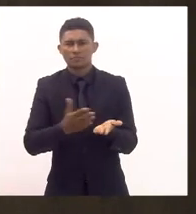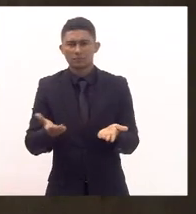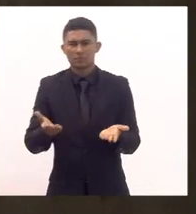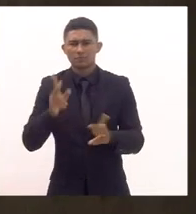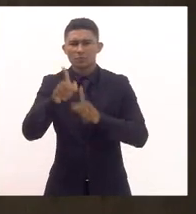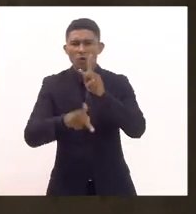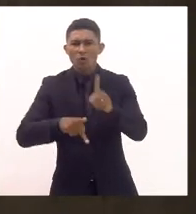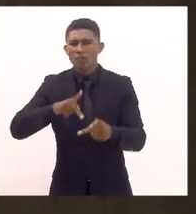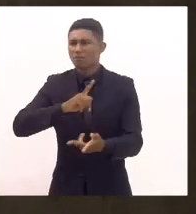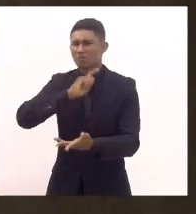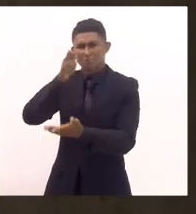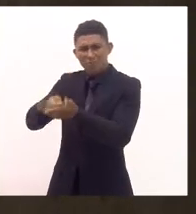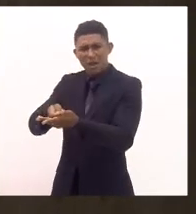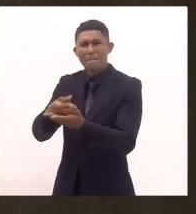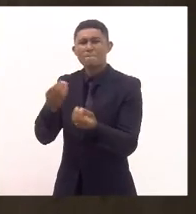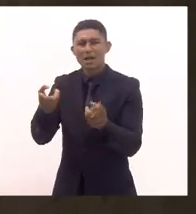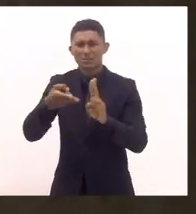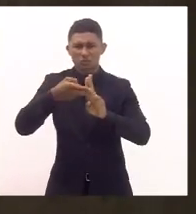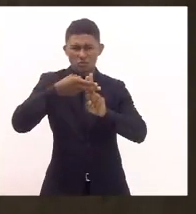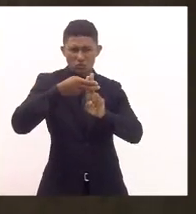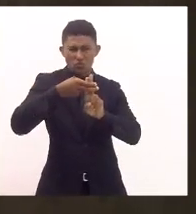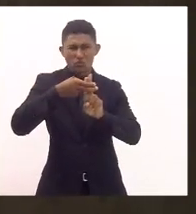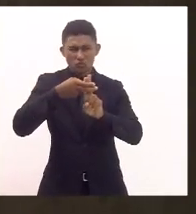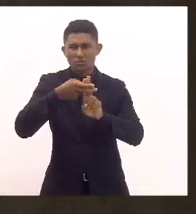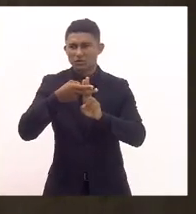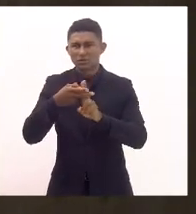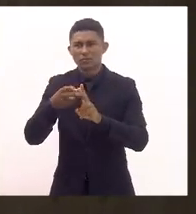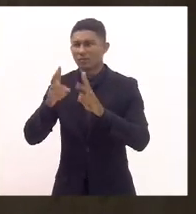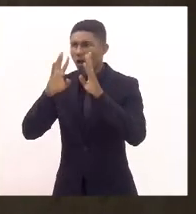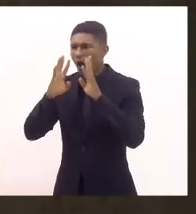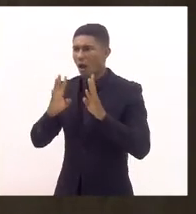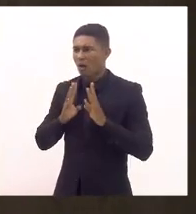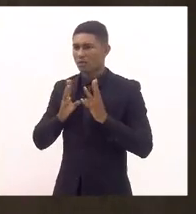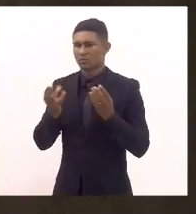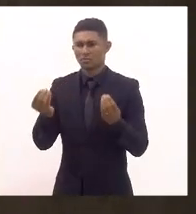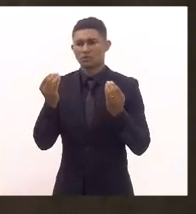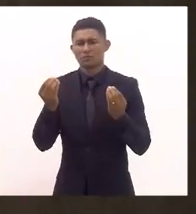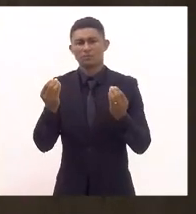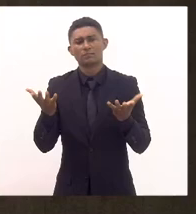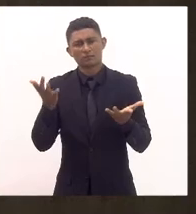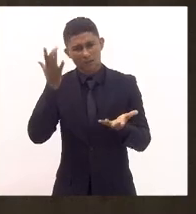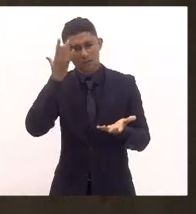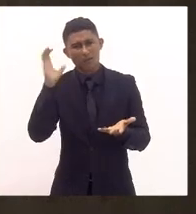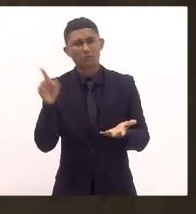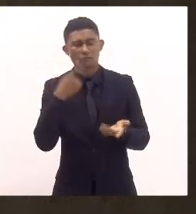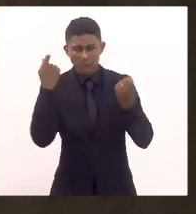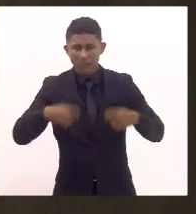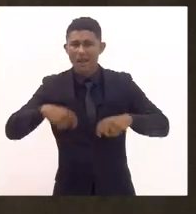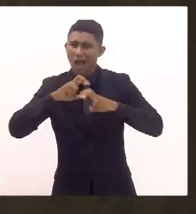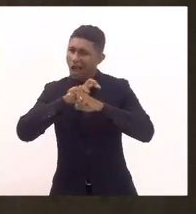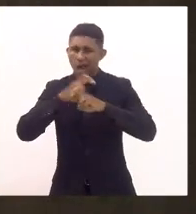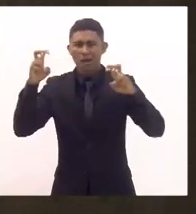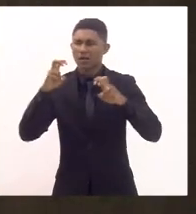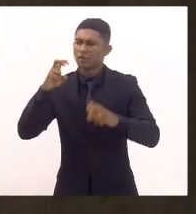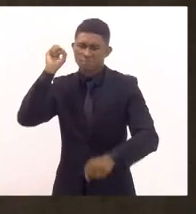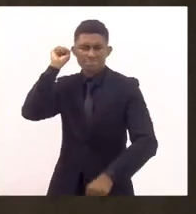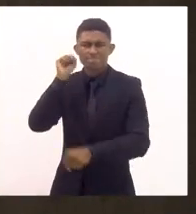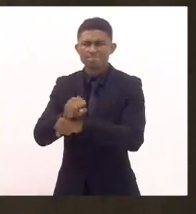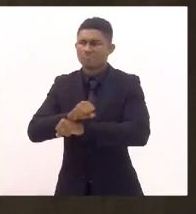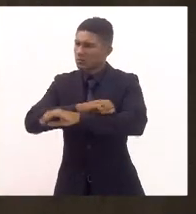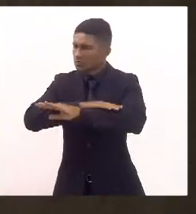posta ser atendido no SUS tão Deputado da Mônica eu acho que a gente tem que gritar um grande basta